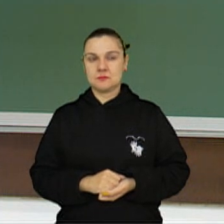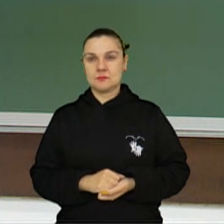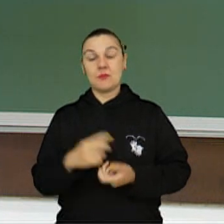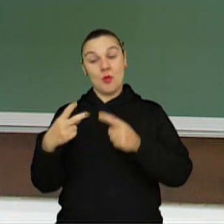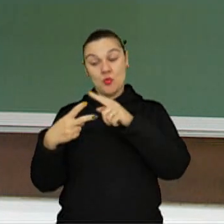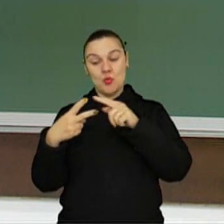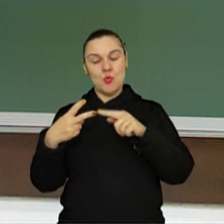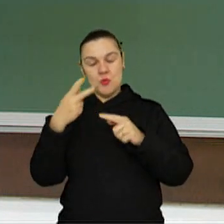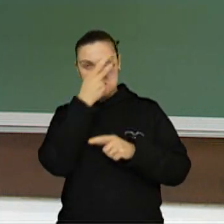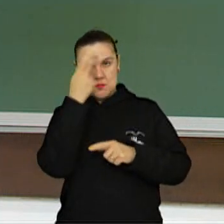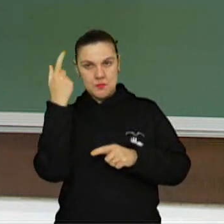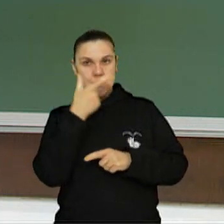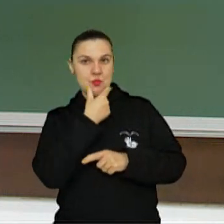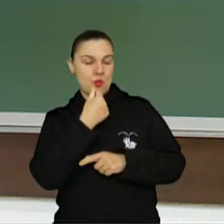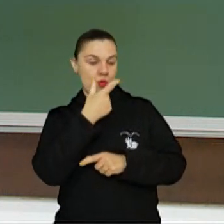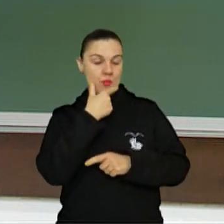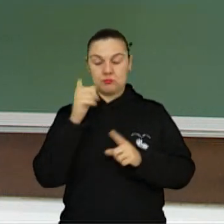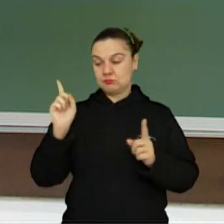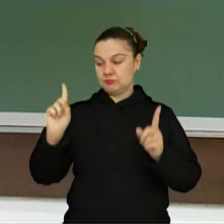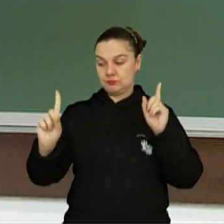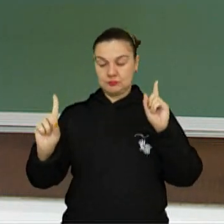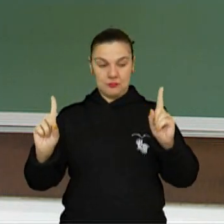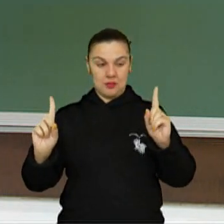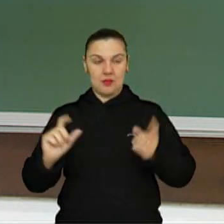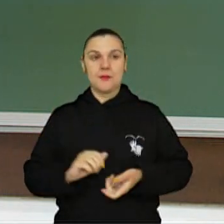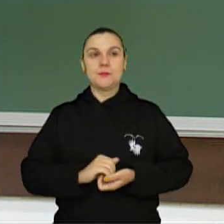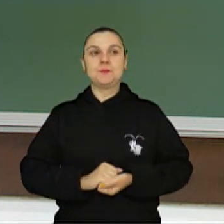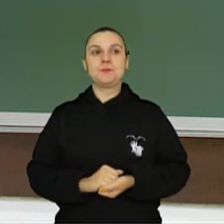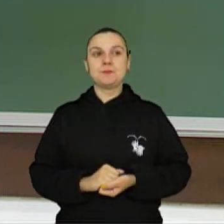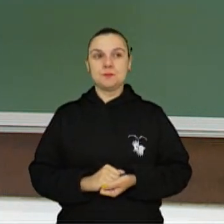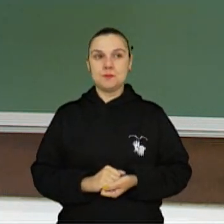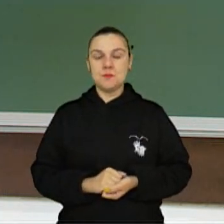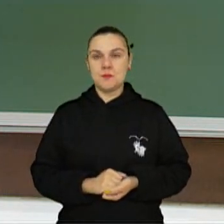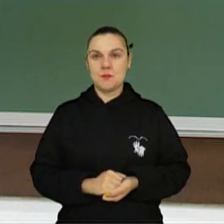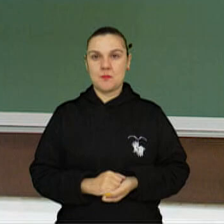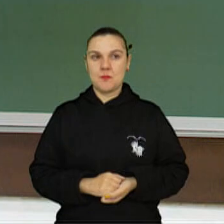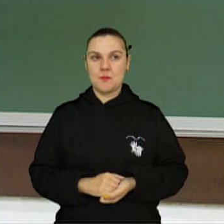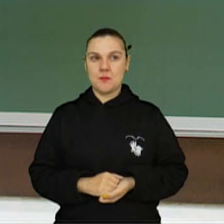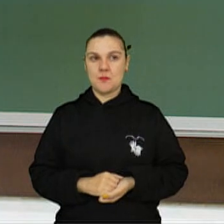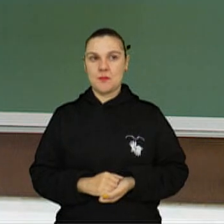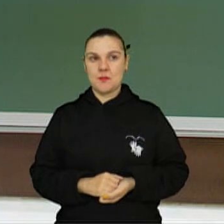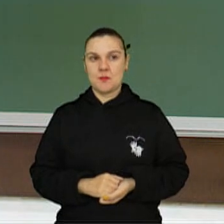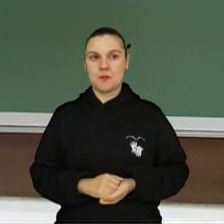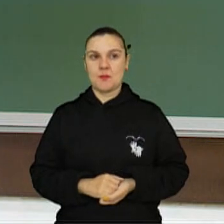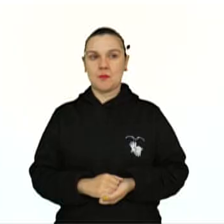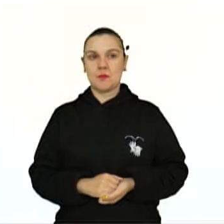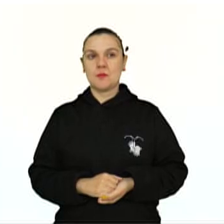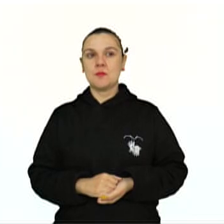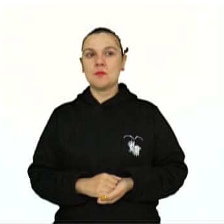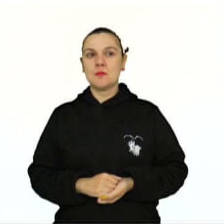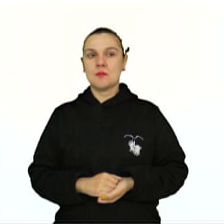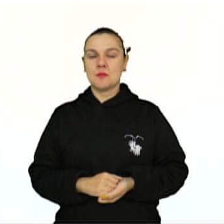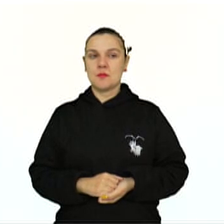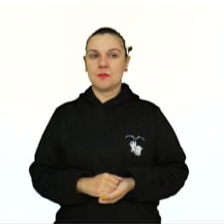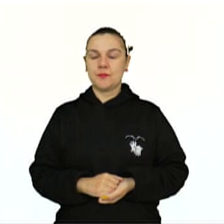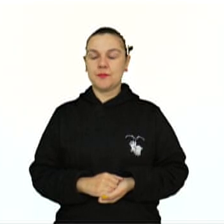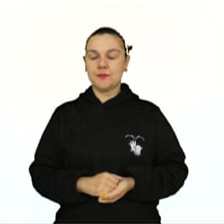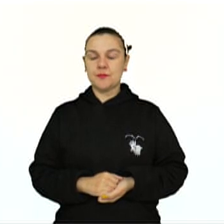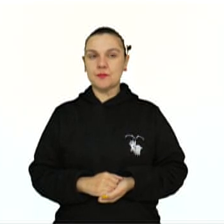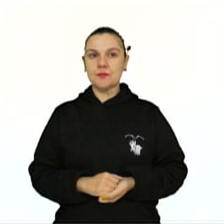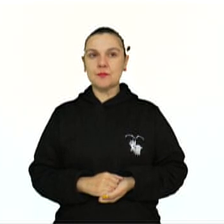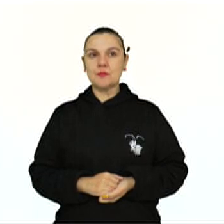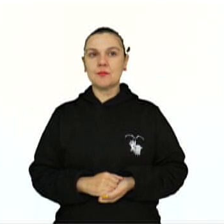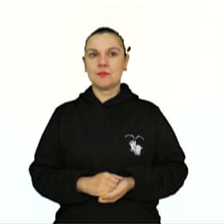e Pedro. Marcos e Pedro são os personagens aí deste diálogo. Então, vamos a empezar. Hola Pedro, ¿cómo